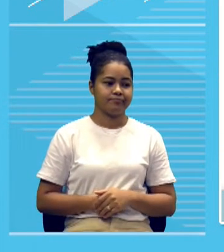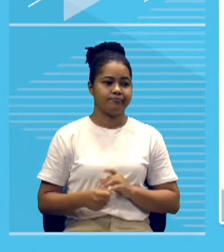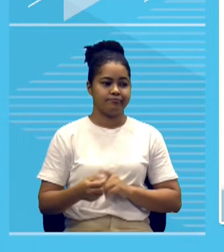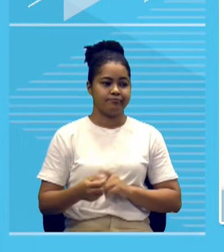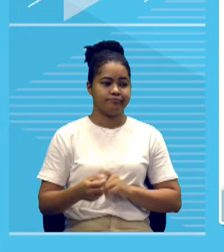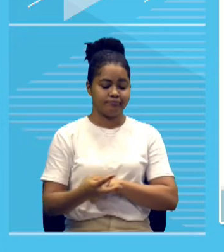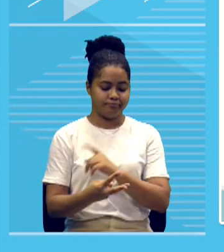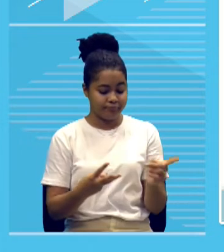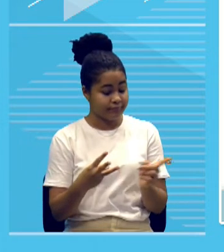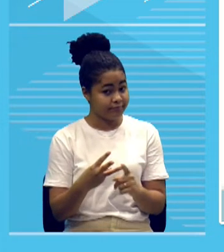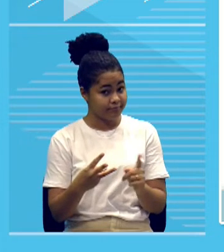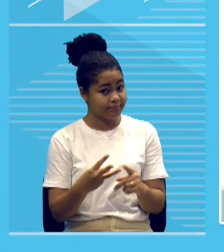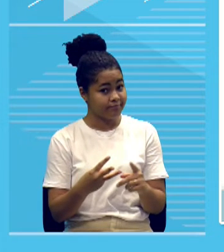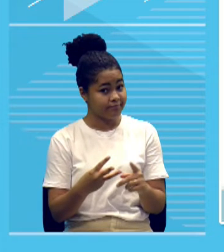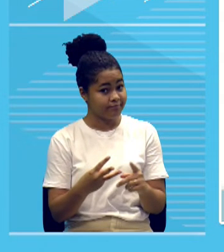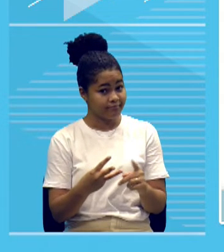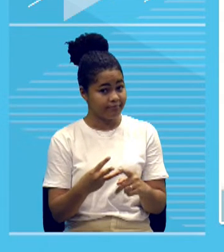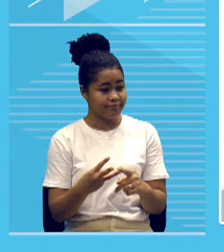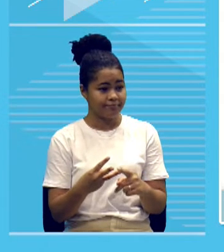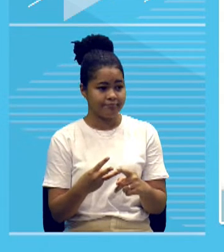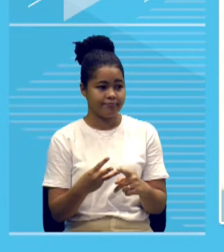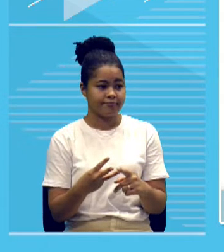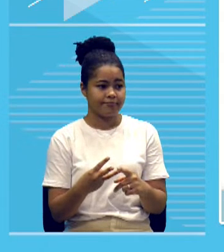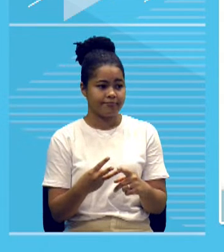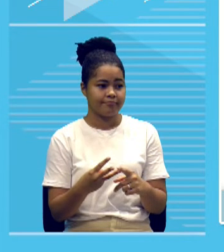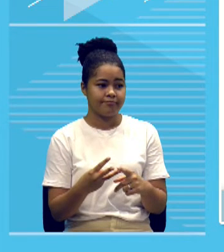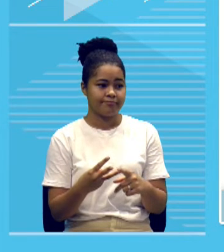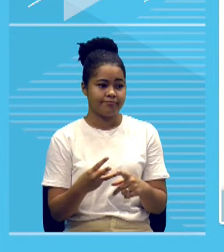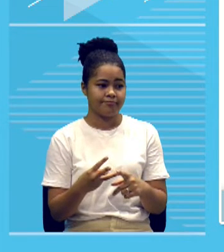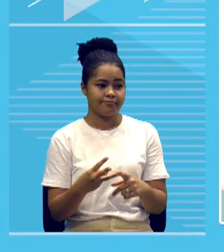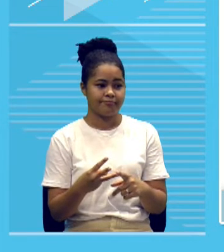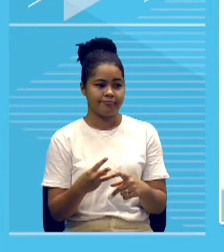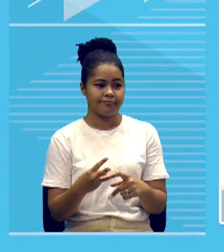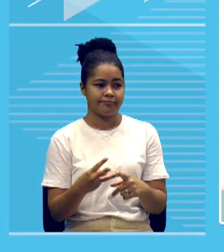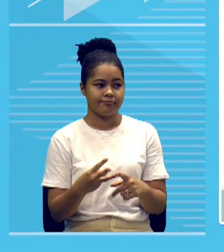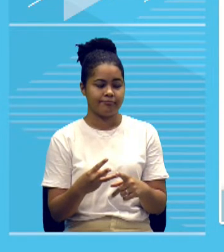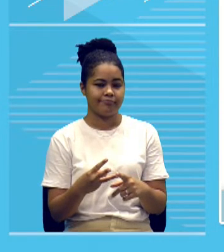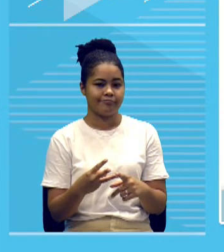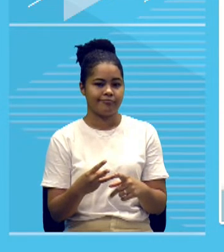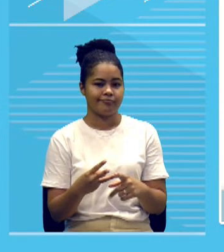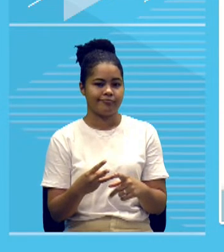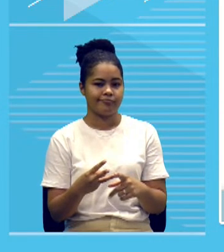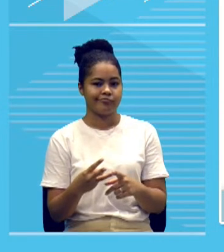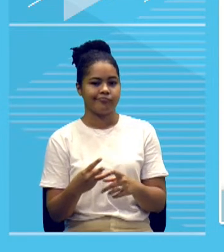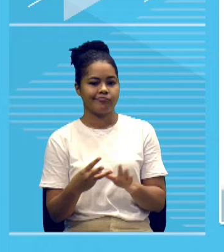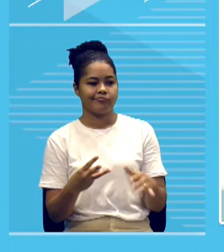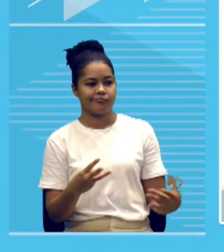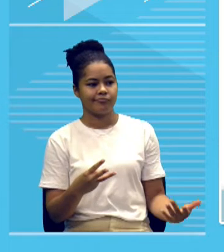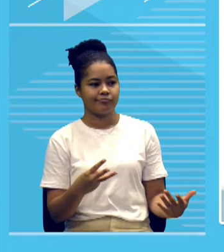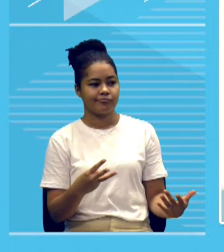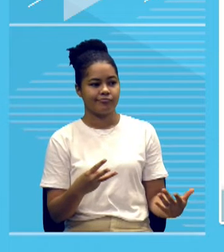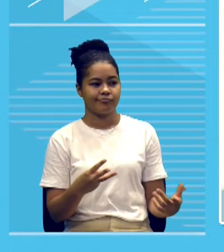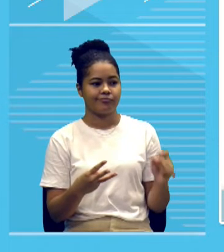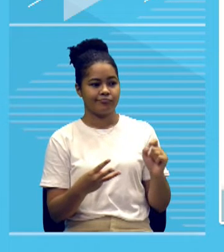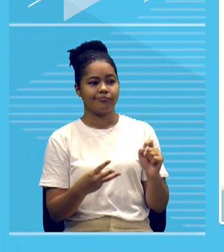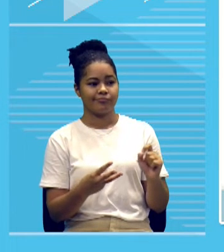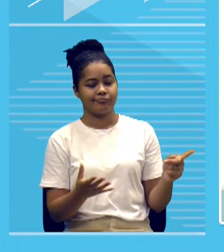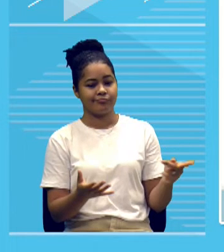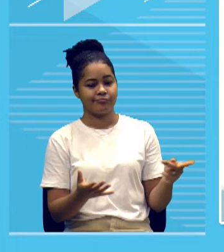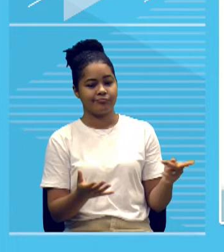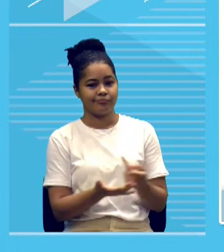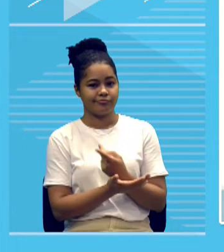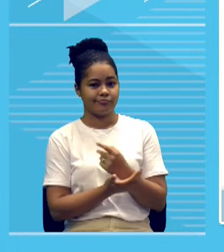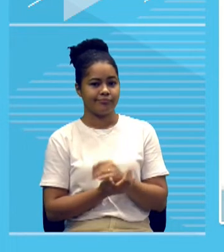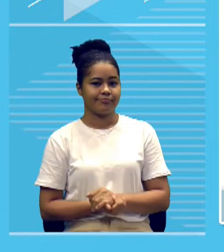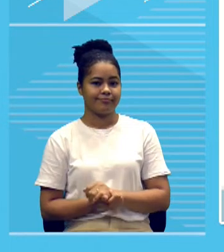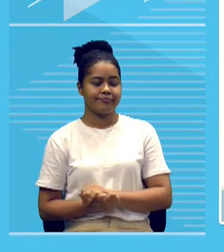sei se vocês sabem disso já fizeram até uma figurinha minha lembro magnaldo aquela figurinha voando Fala